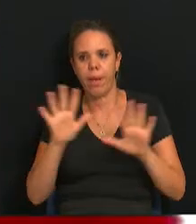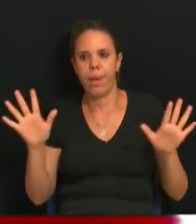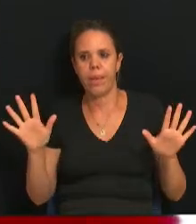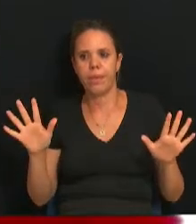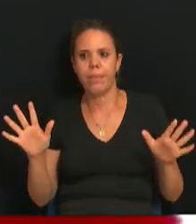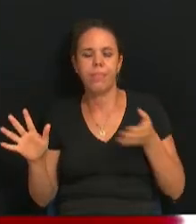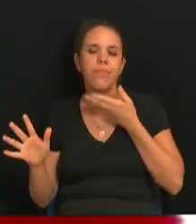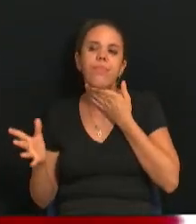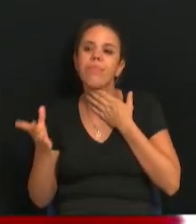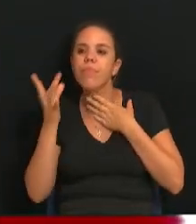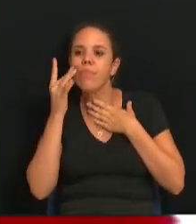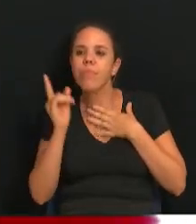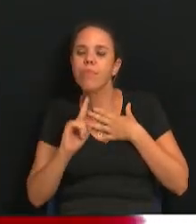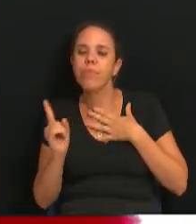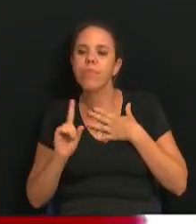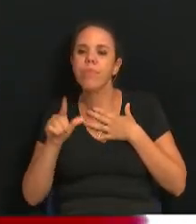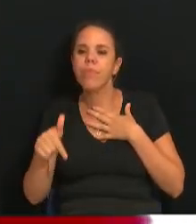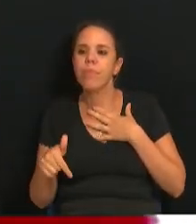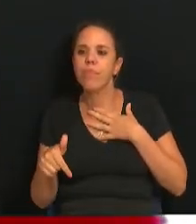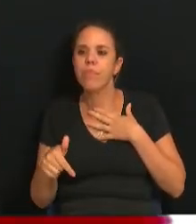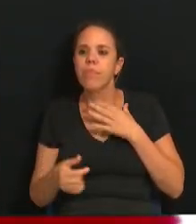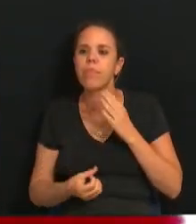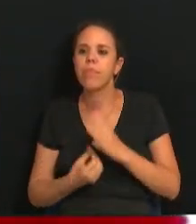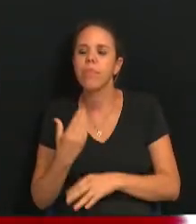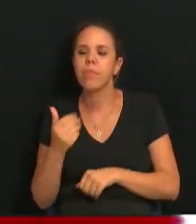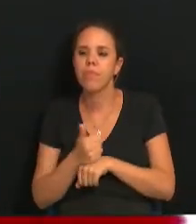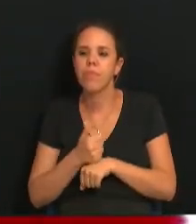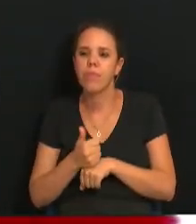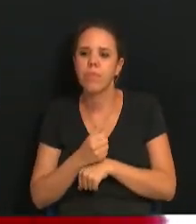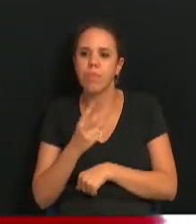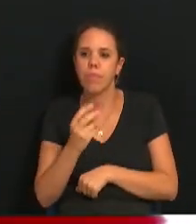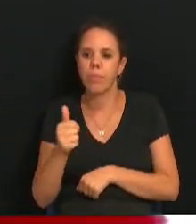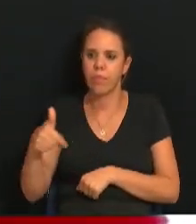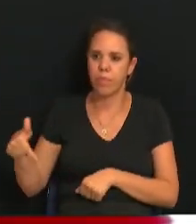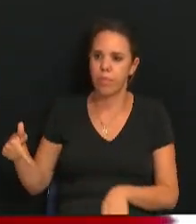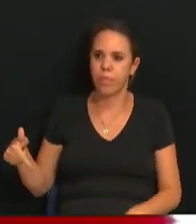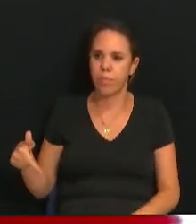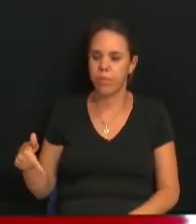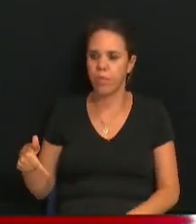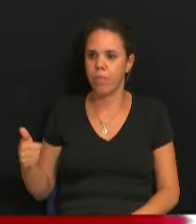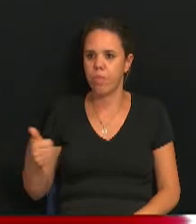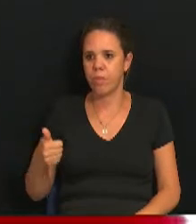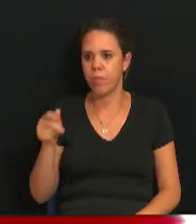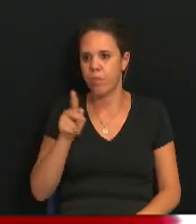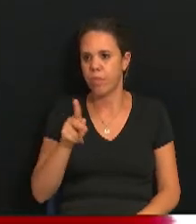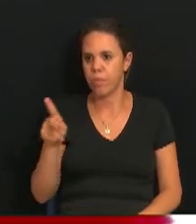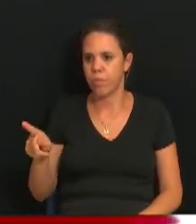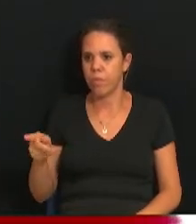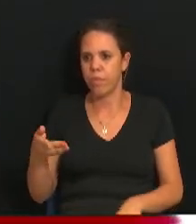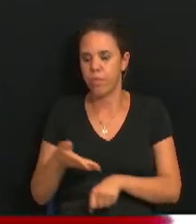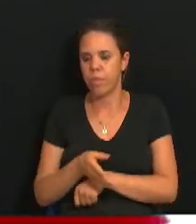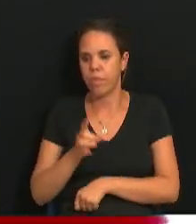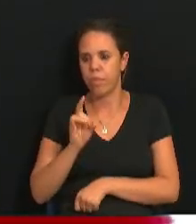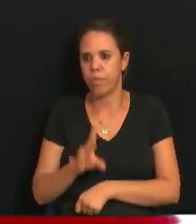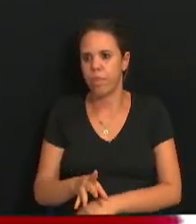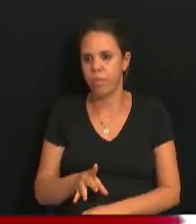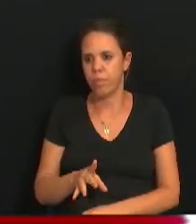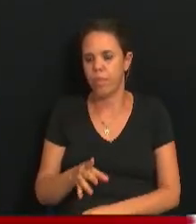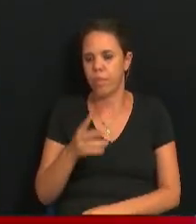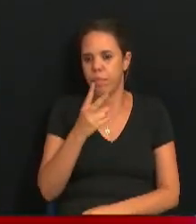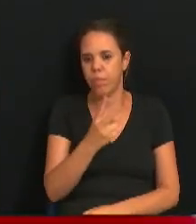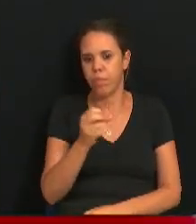estávamos presentes, nós viemos depois dessa criação, né? O cargo foi criado em 2007, mas os primeiros professores entraram somente em